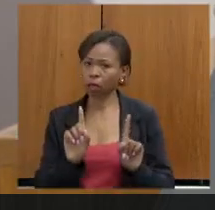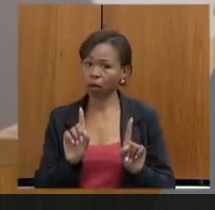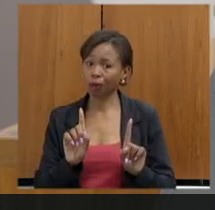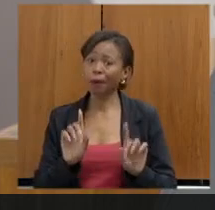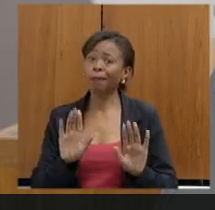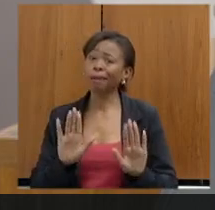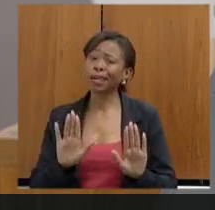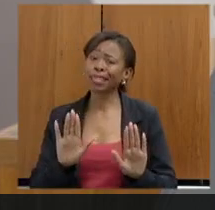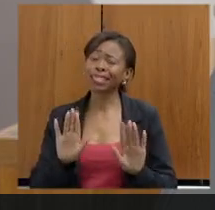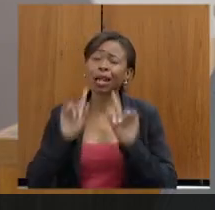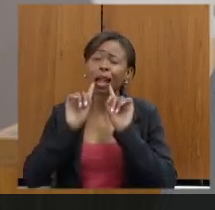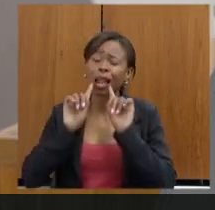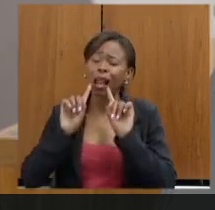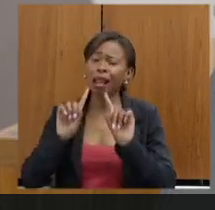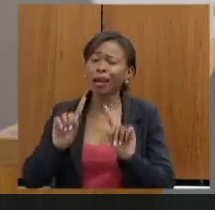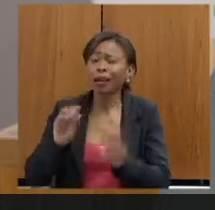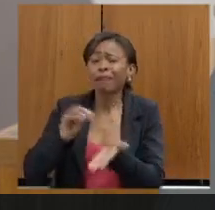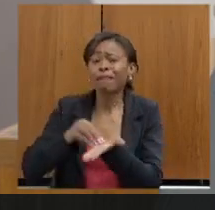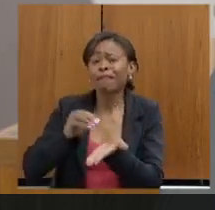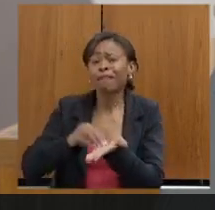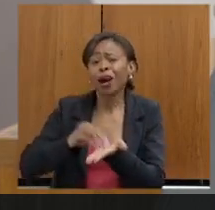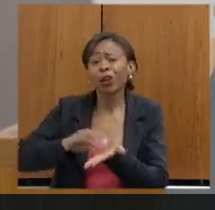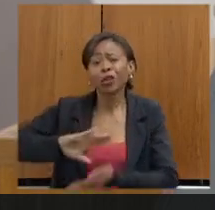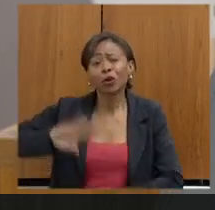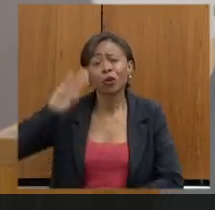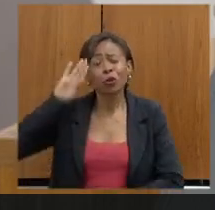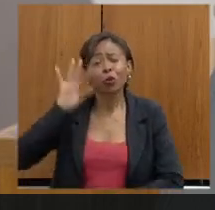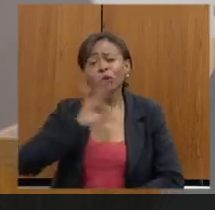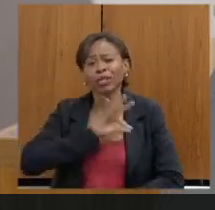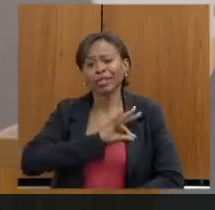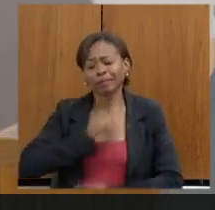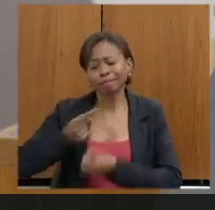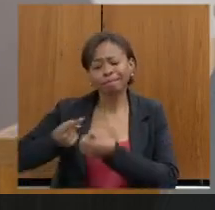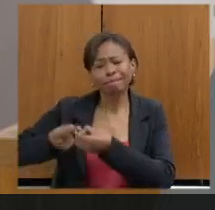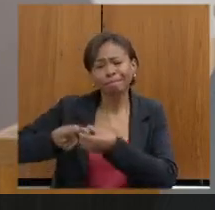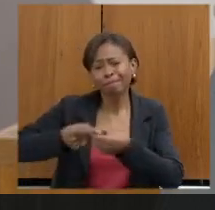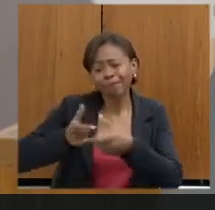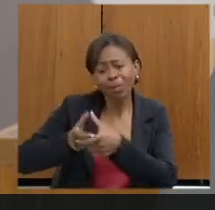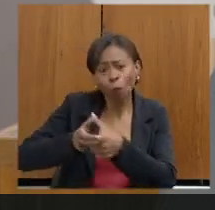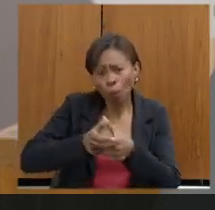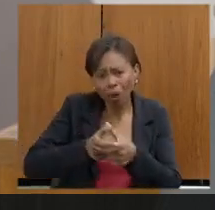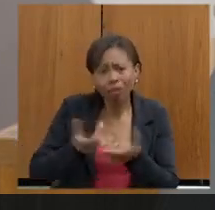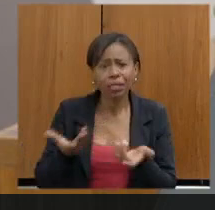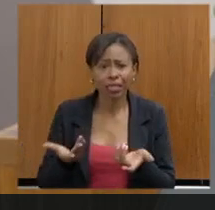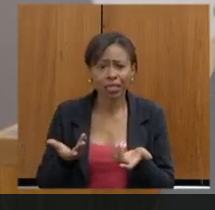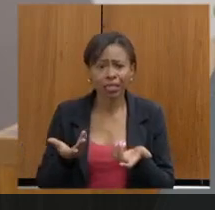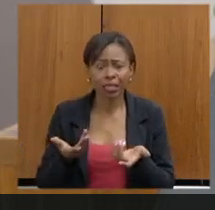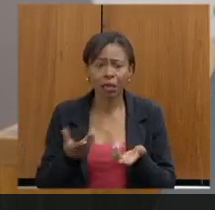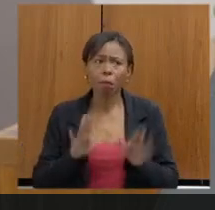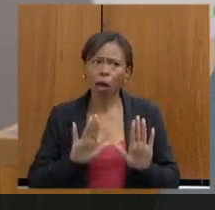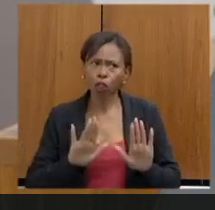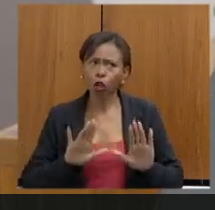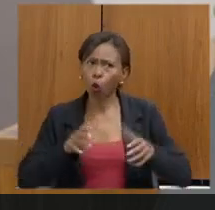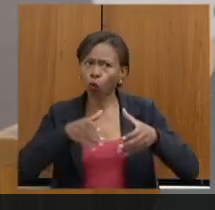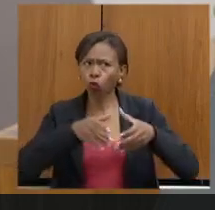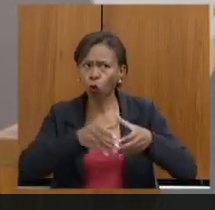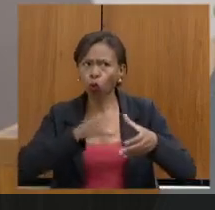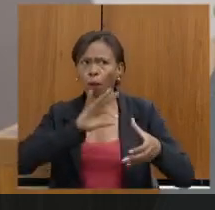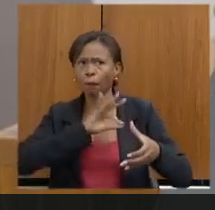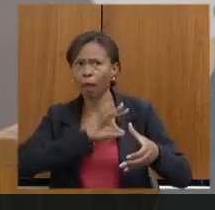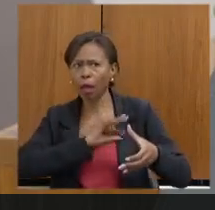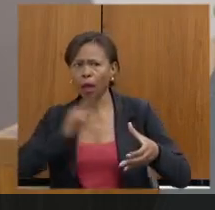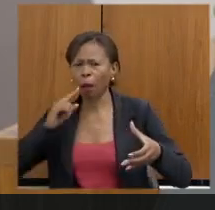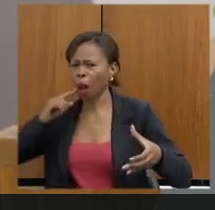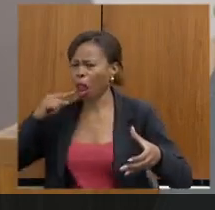policiais nas cidades pequenas né reclamações da Corporação não temos temos é muito pelo contrário de